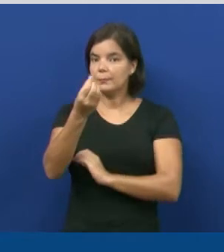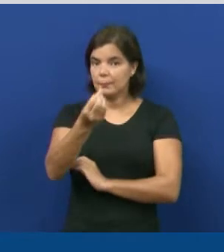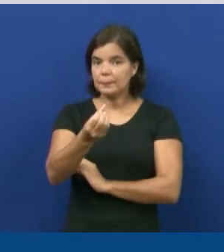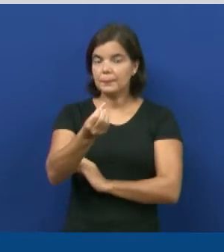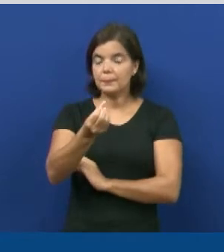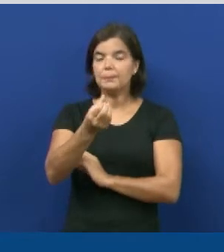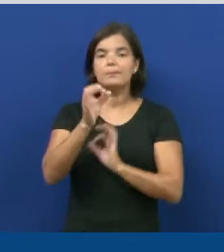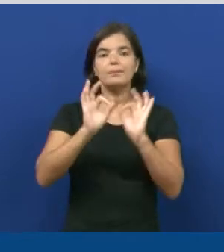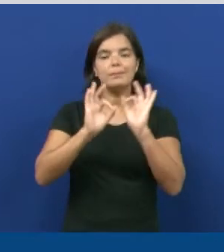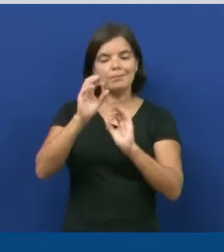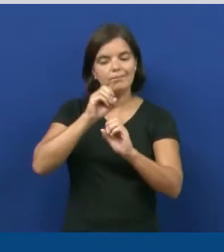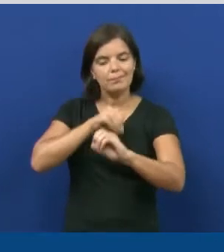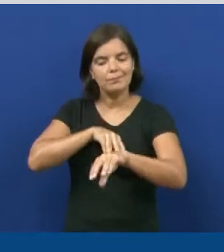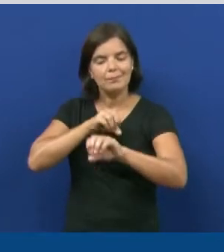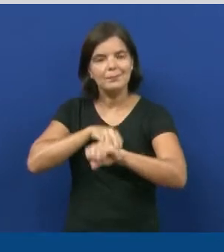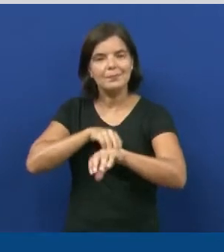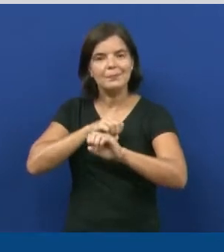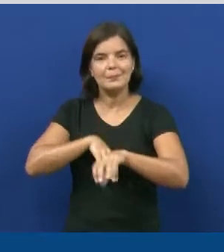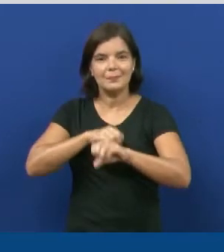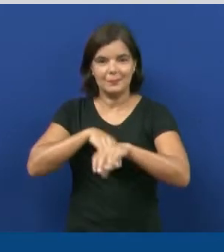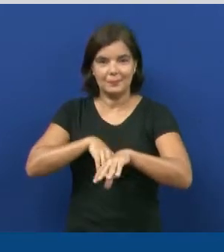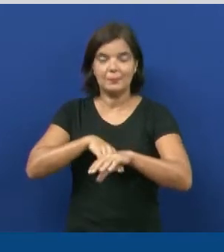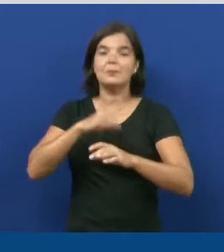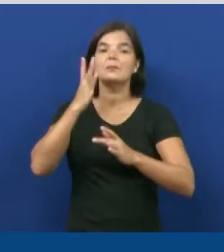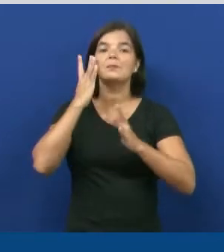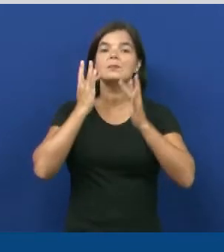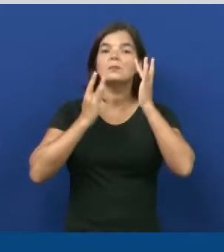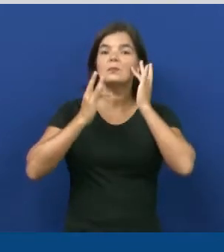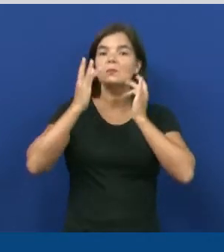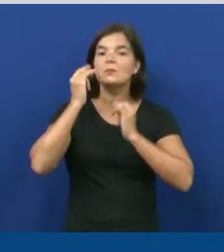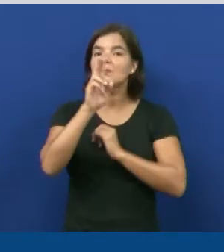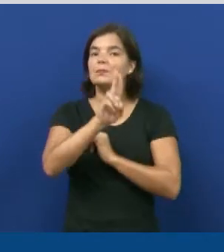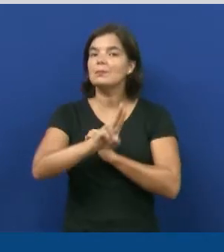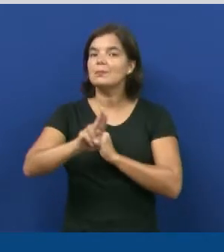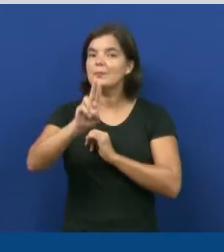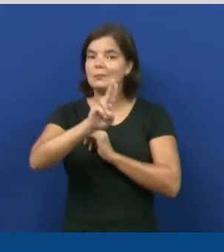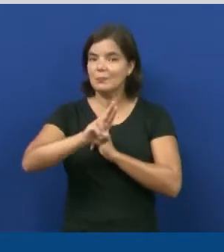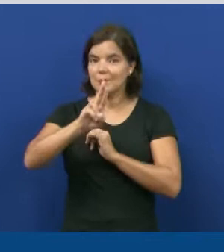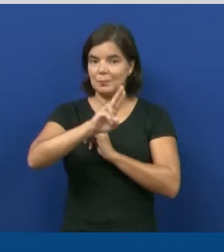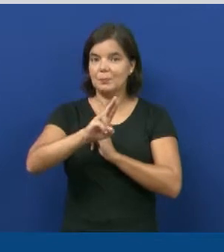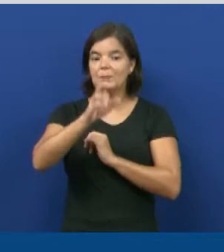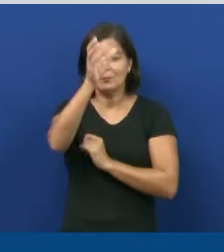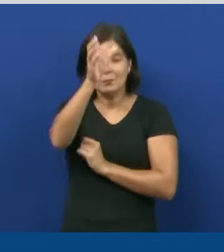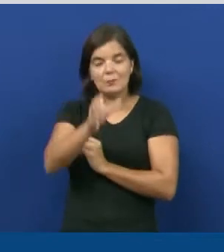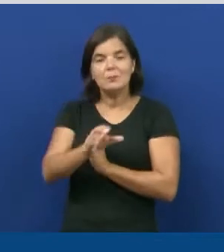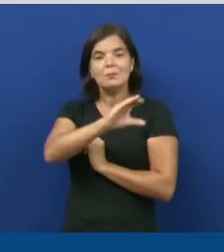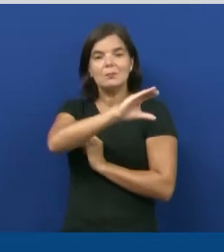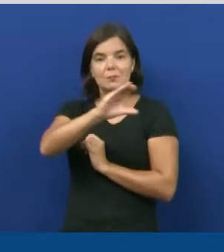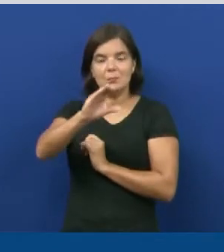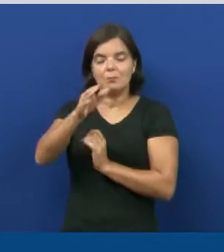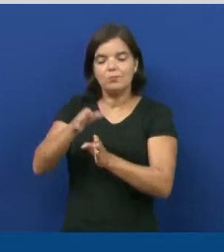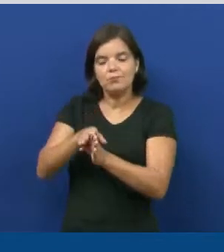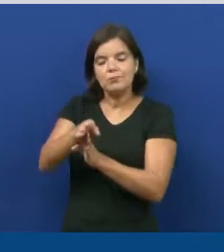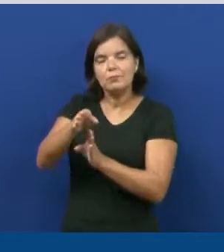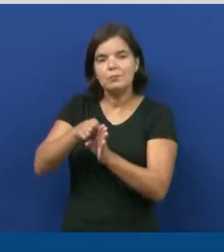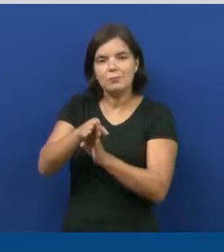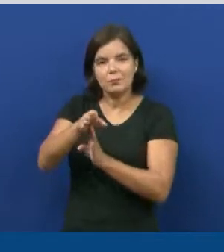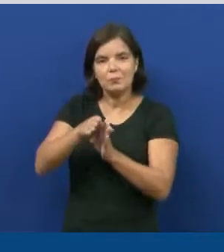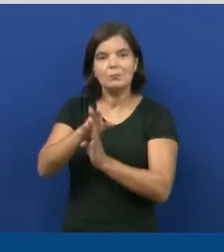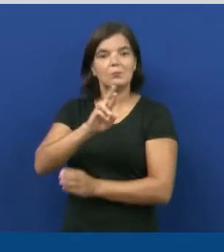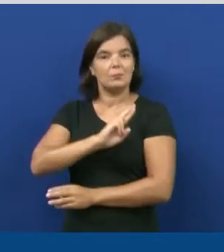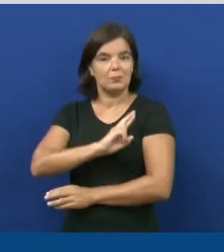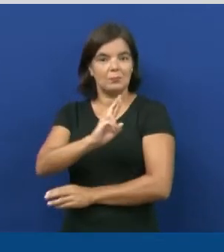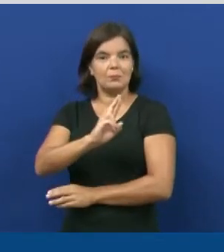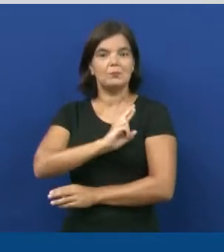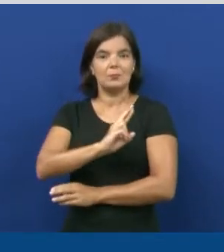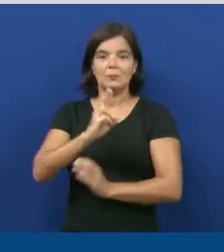como forma de catequização. O teatro era utilizado pelos jesuítas para instruir